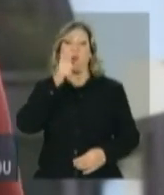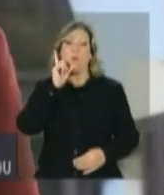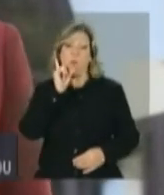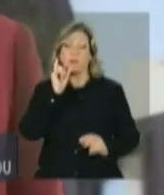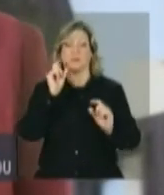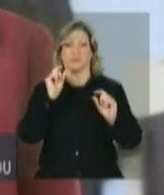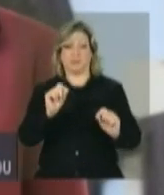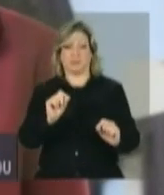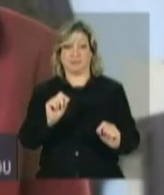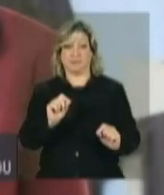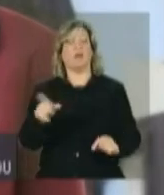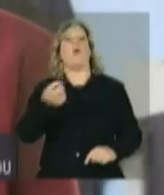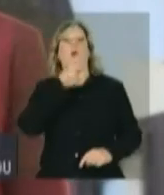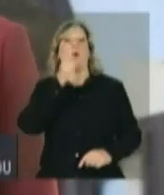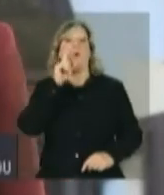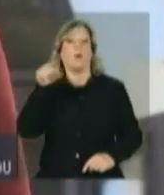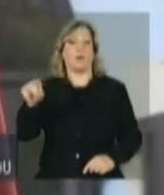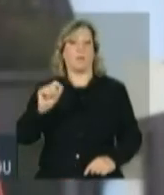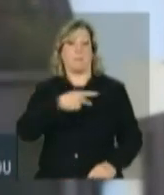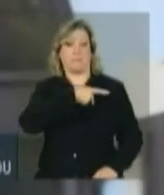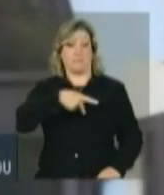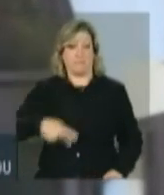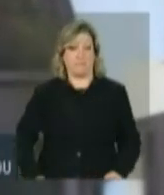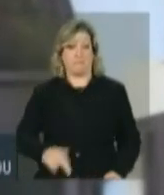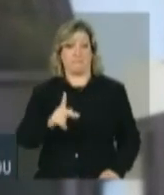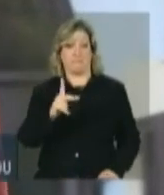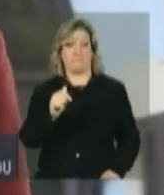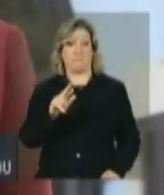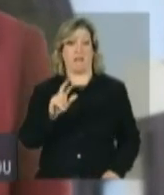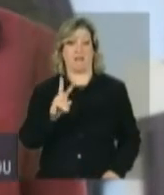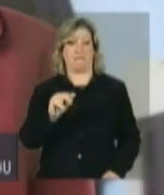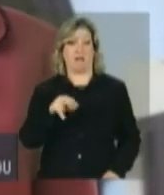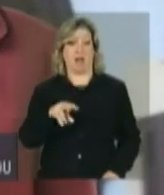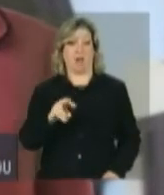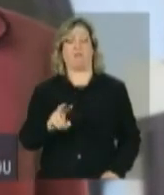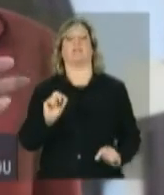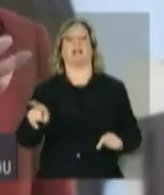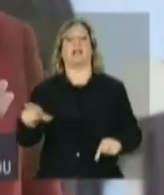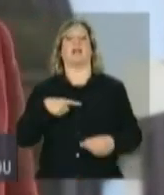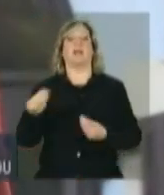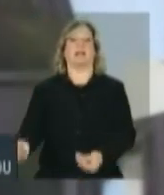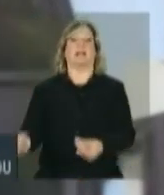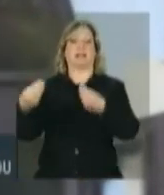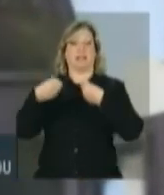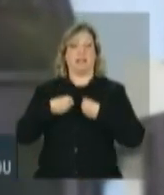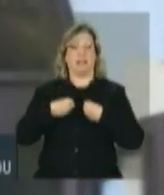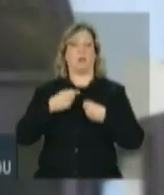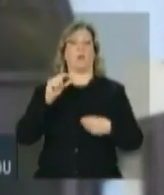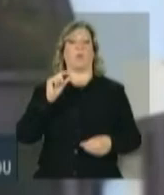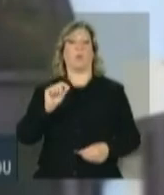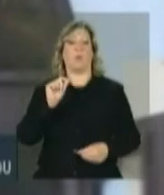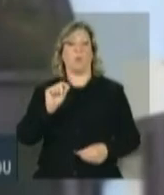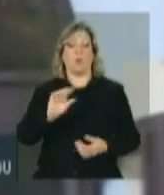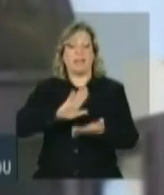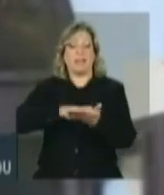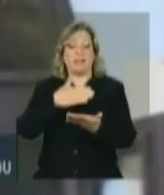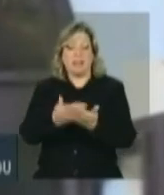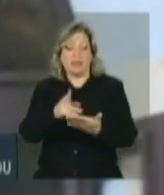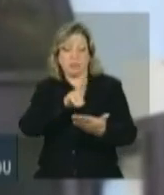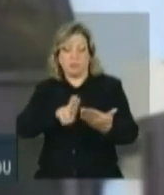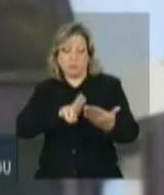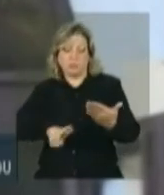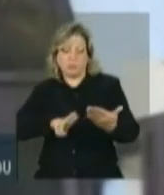o presidente Parvanov me ofereceu uma tradução de algum dos